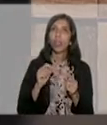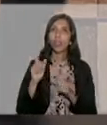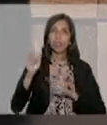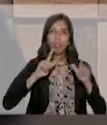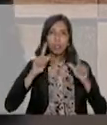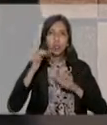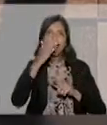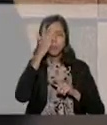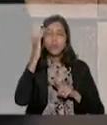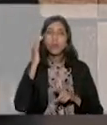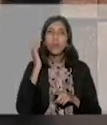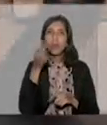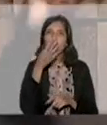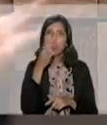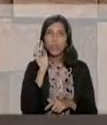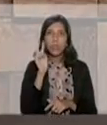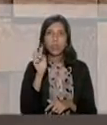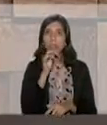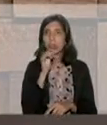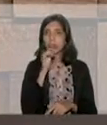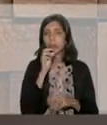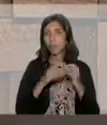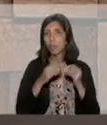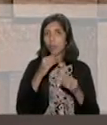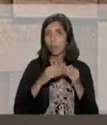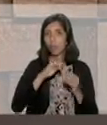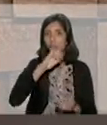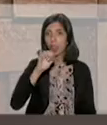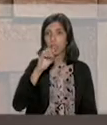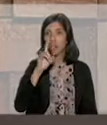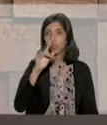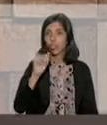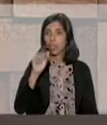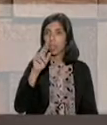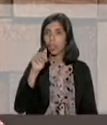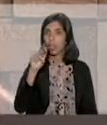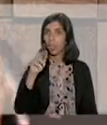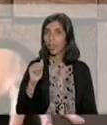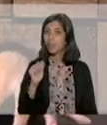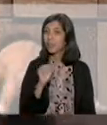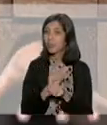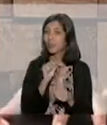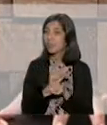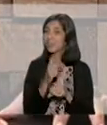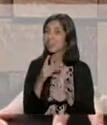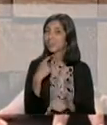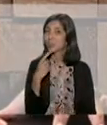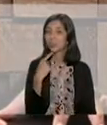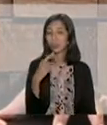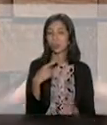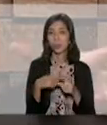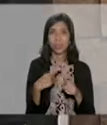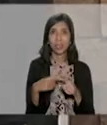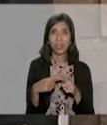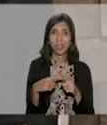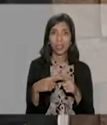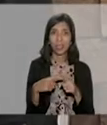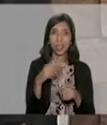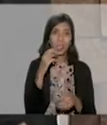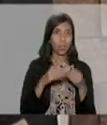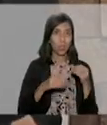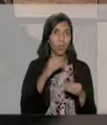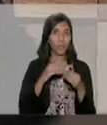o Ibope, a audiência, não é aquilo que você espera. Por exemplo, Joia Rara foi muito bem, mas não era aquilo que se esperava dela. Não? Né? Não,